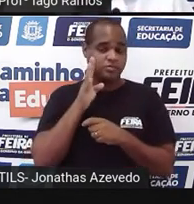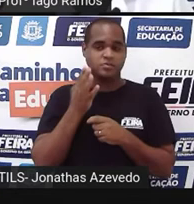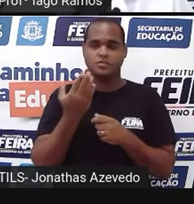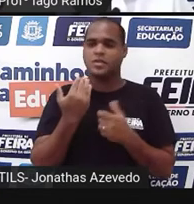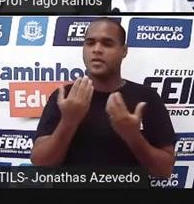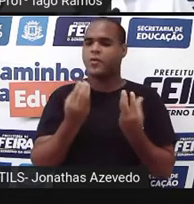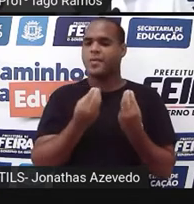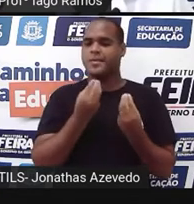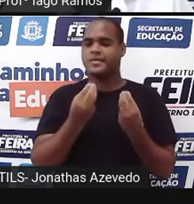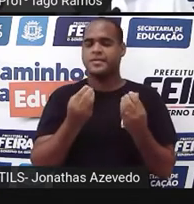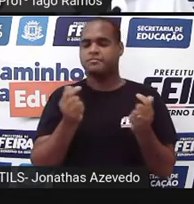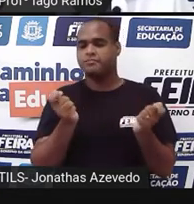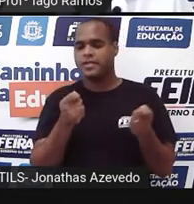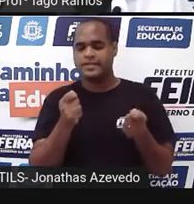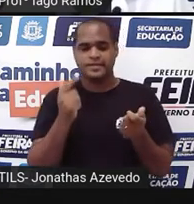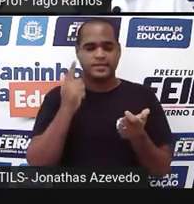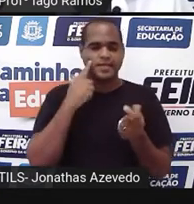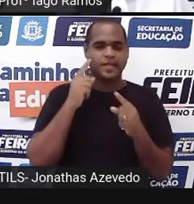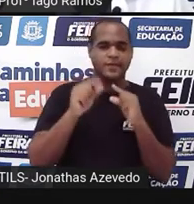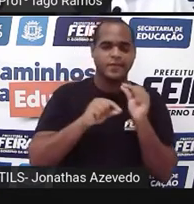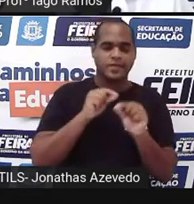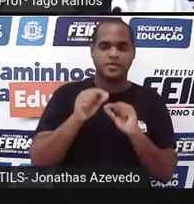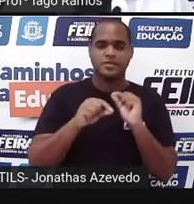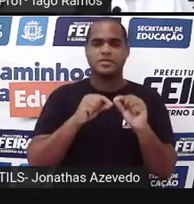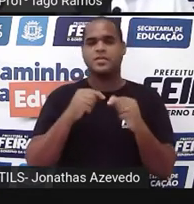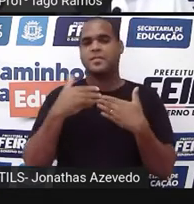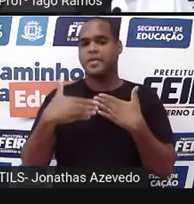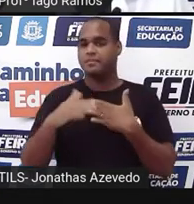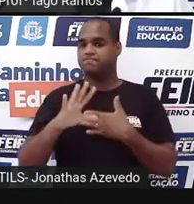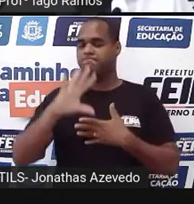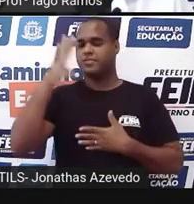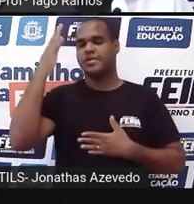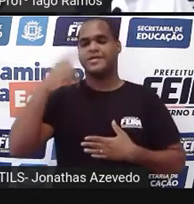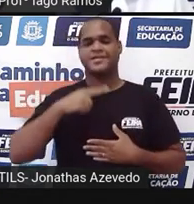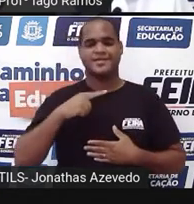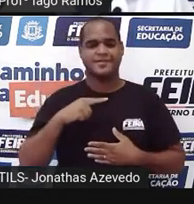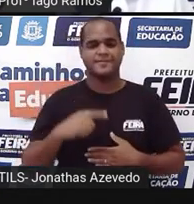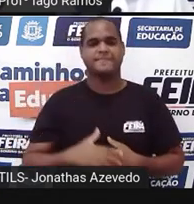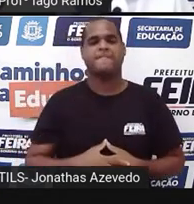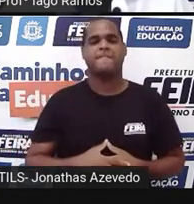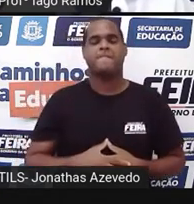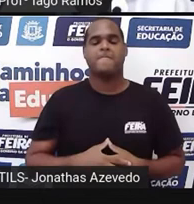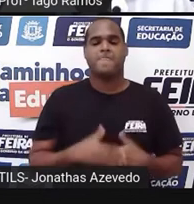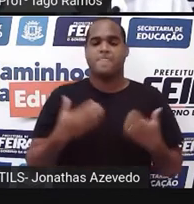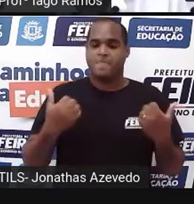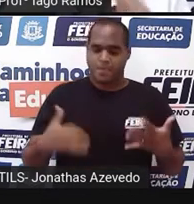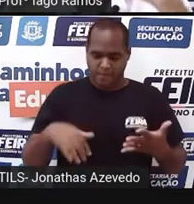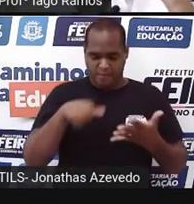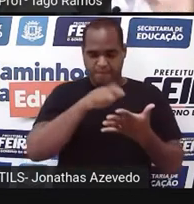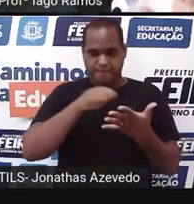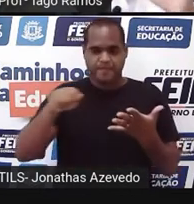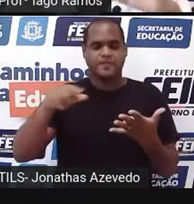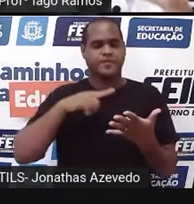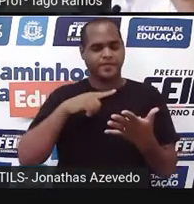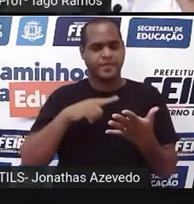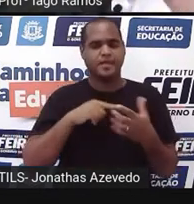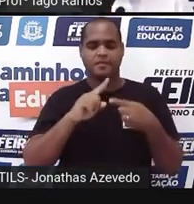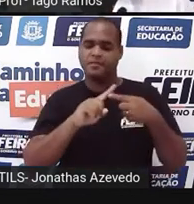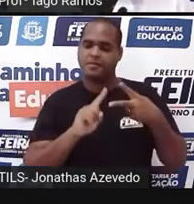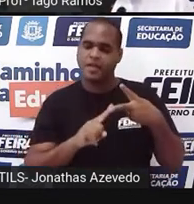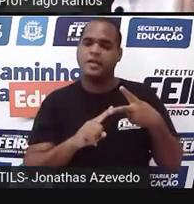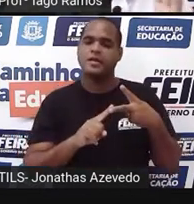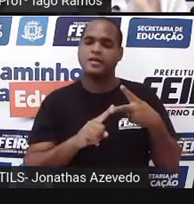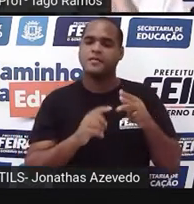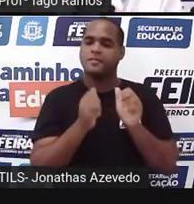possibilidades né E para isso acontecer e aí a gente escreveu esses paletes né